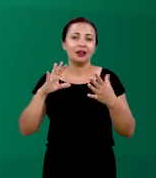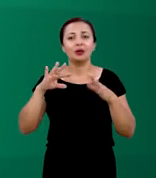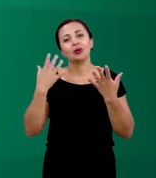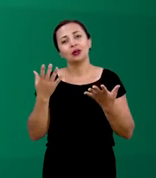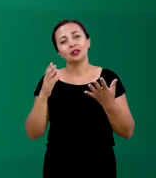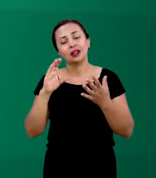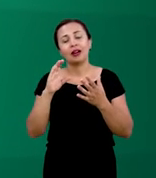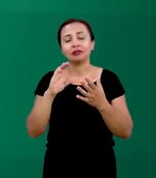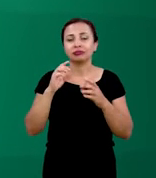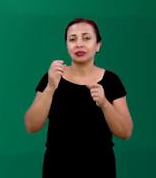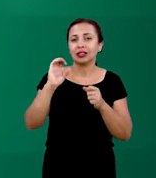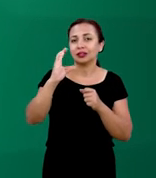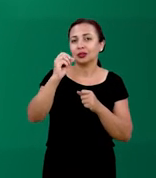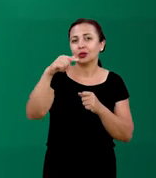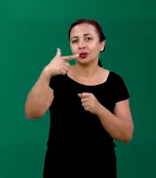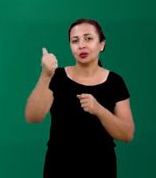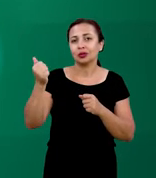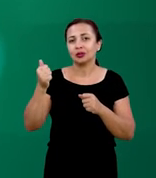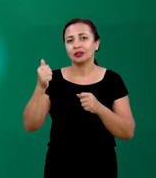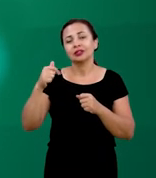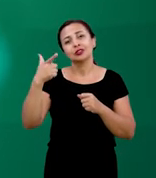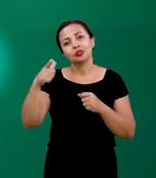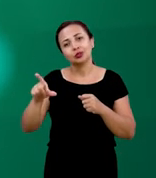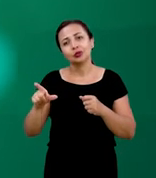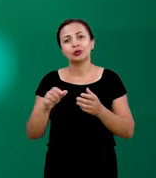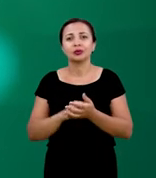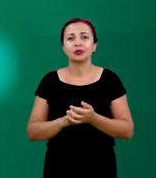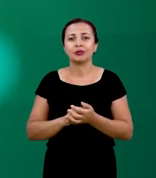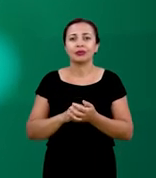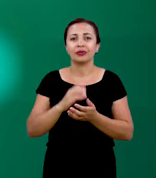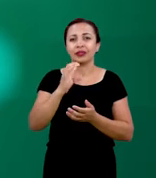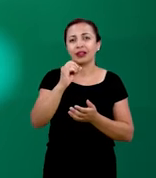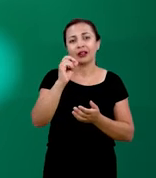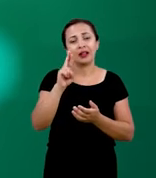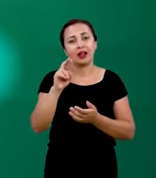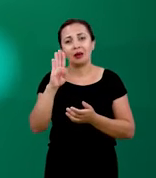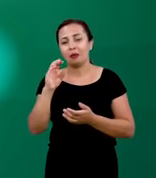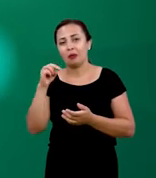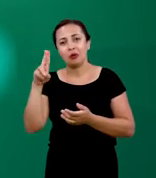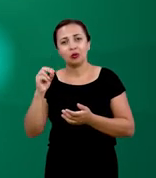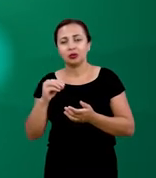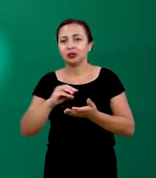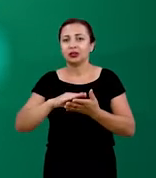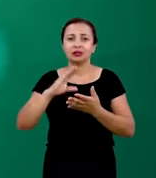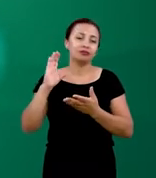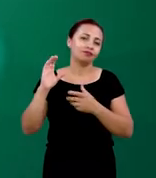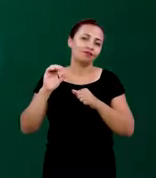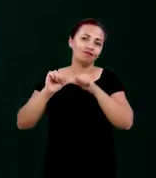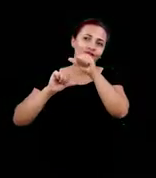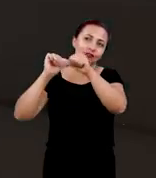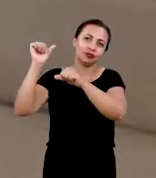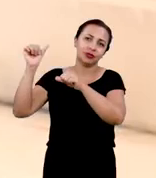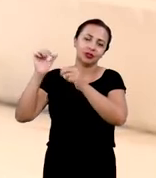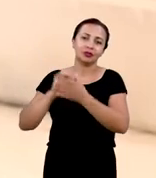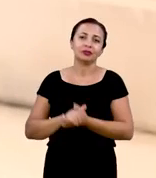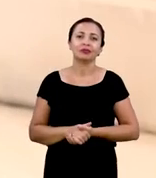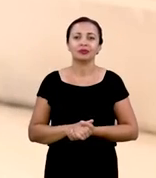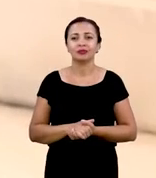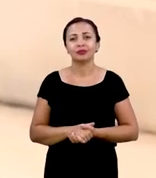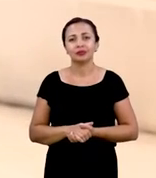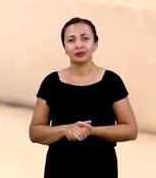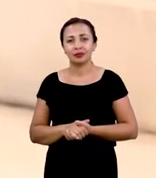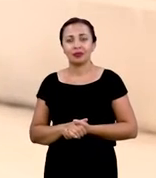quando esse carbono entra em contato com o oxigênio, a gente tem novamente o CO2. Então ele volta para a atmosfera na forma de CO2. A gente vê também